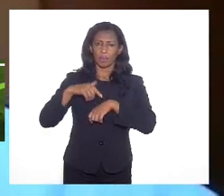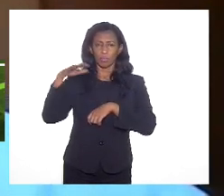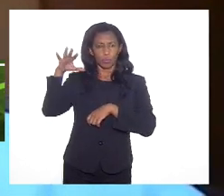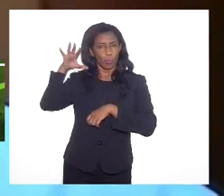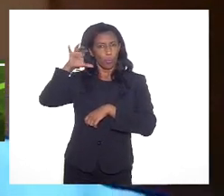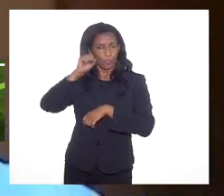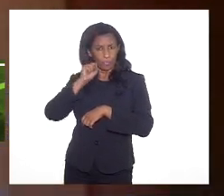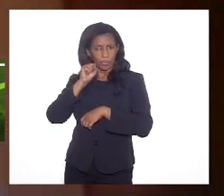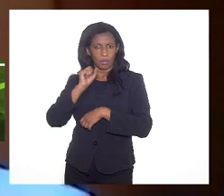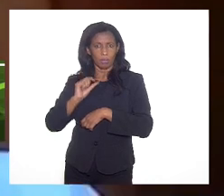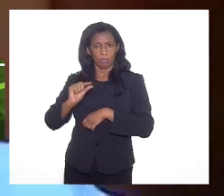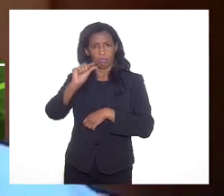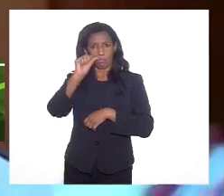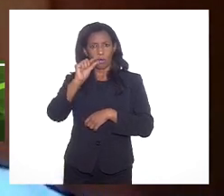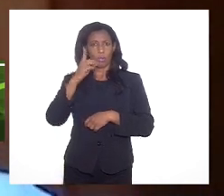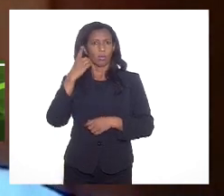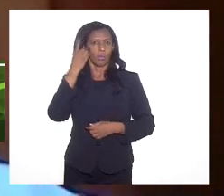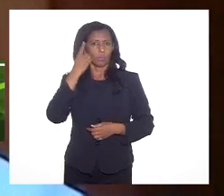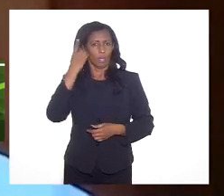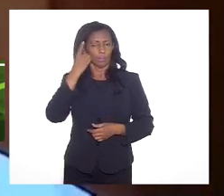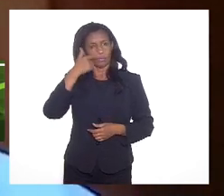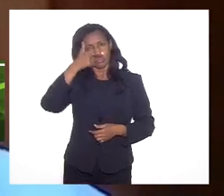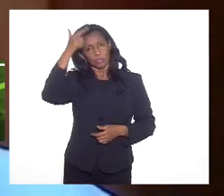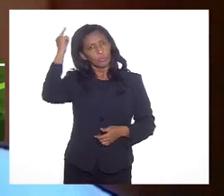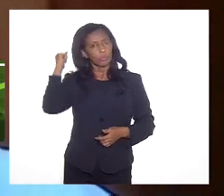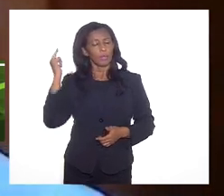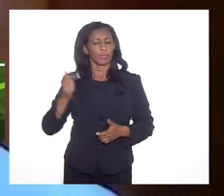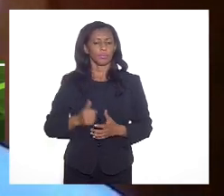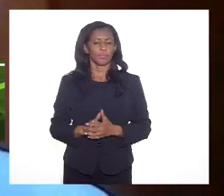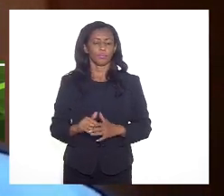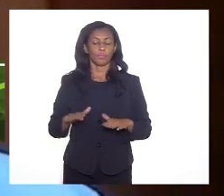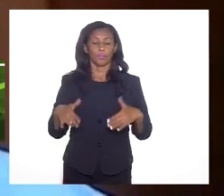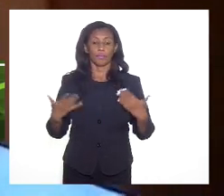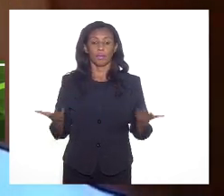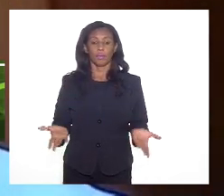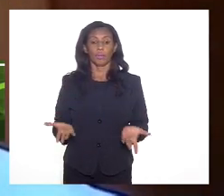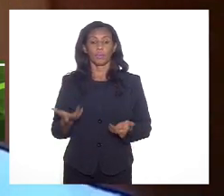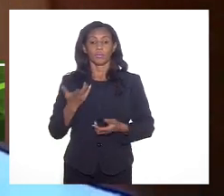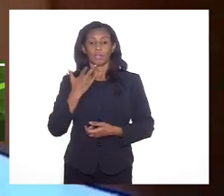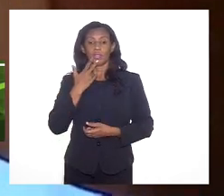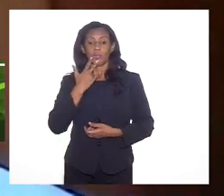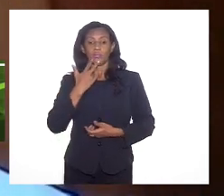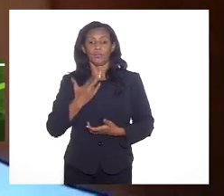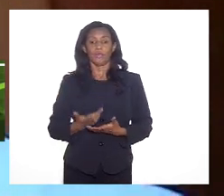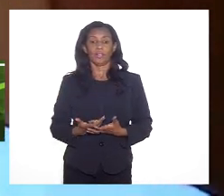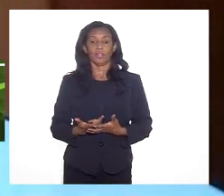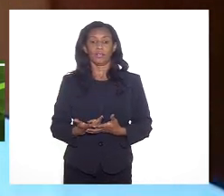intervenção do deputado Luiz Paulo, quando menciona